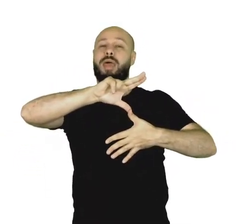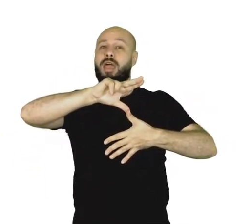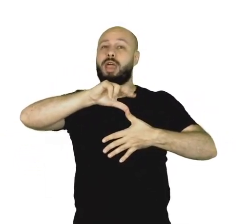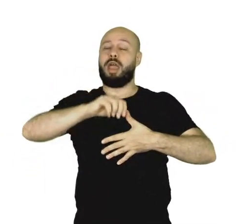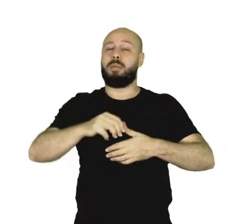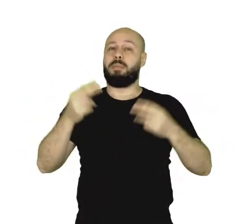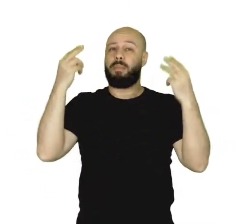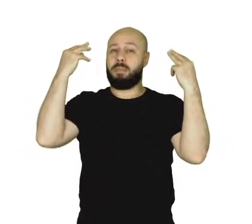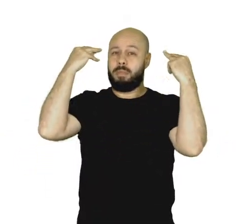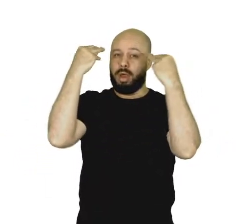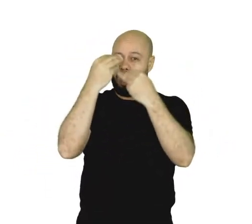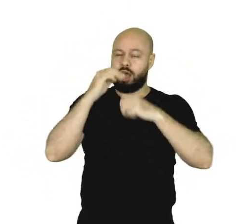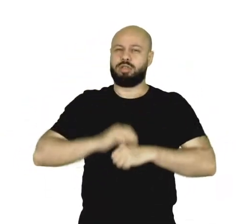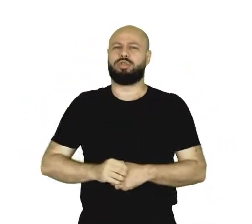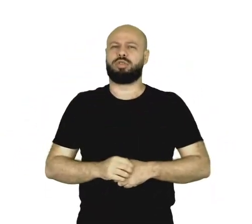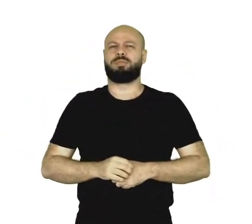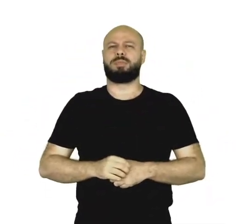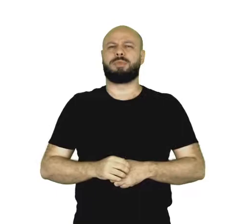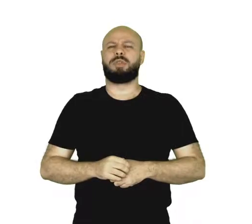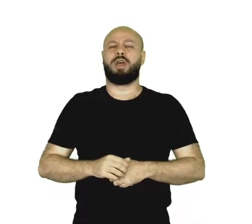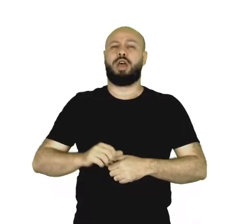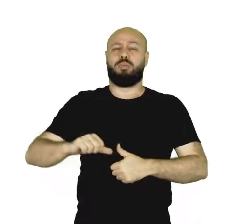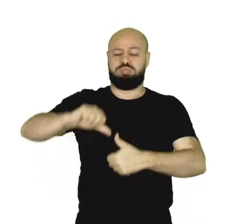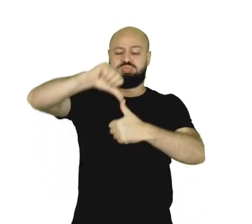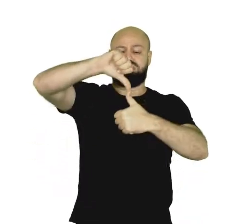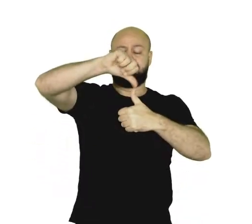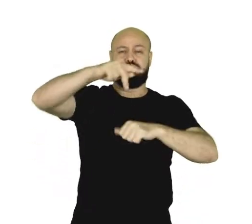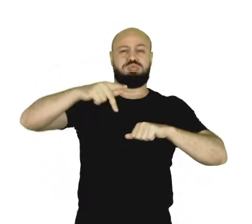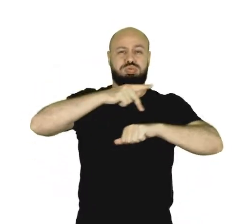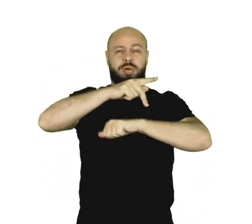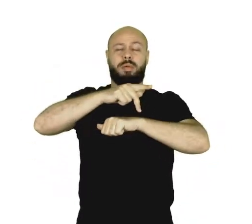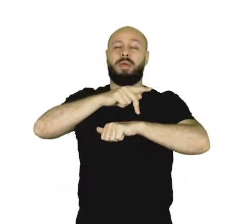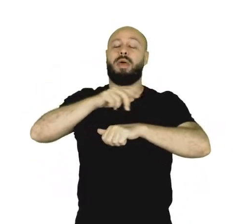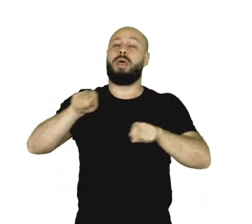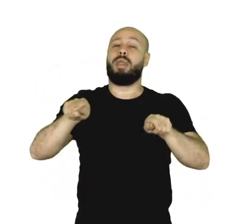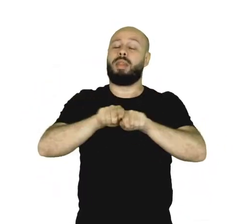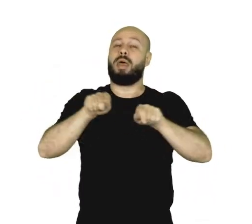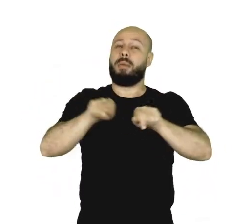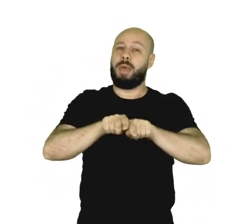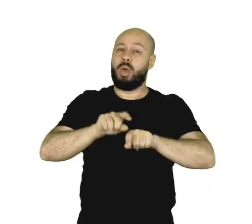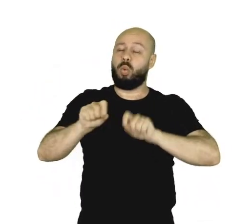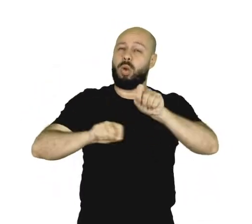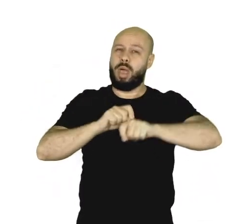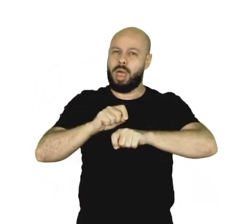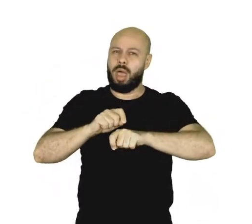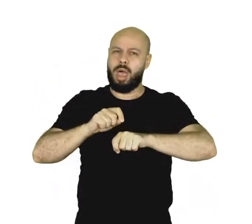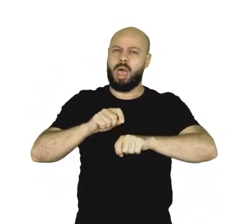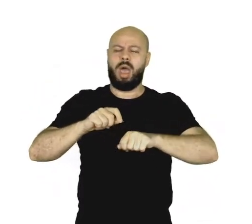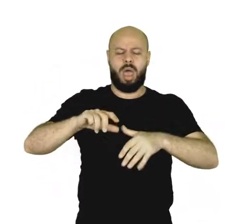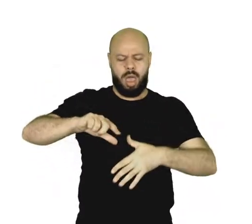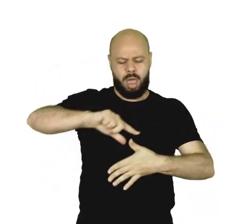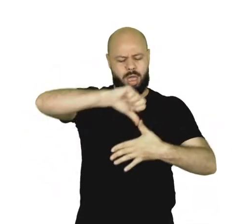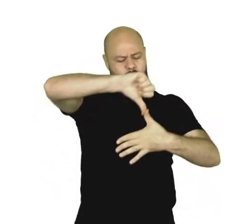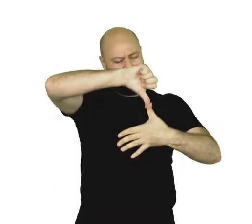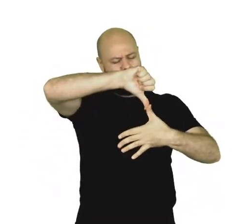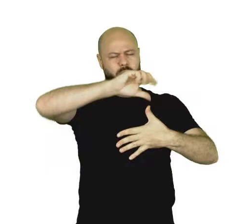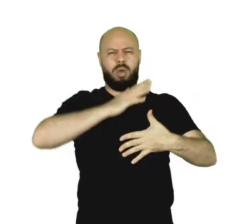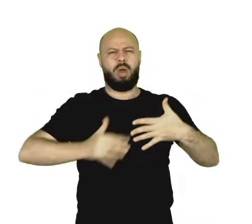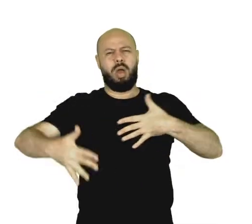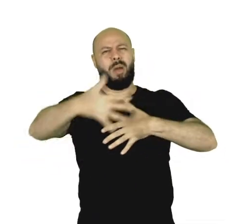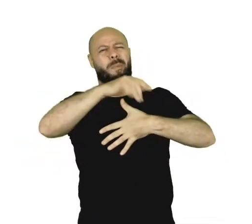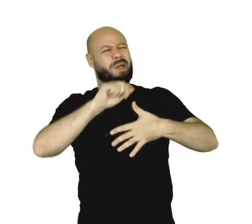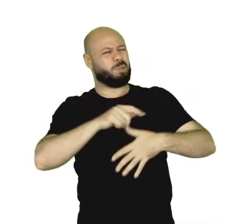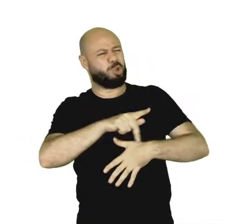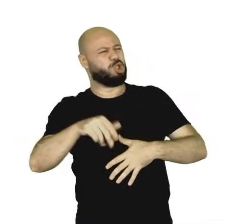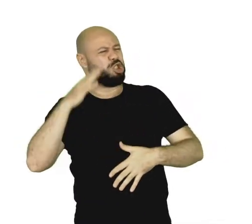México, pelos países da América Central e pelos países da América do Sul. Professora, mas eu já ouvi dizer que tem